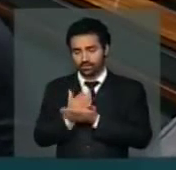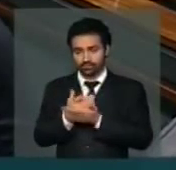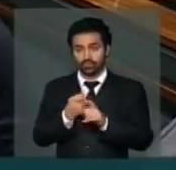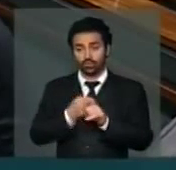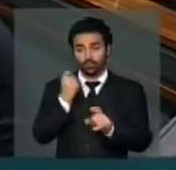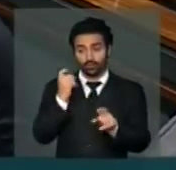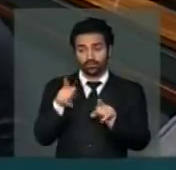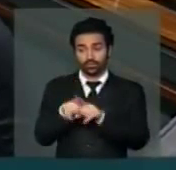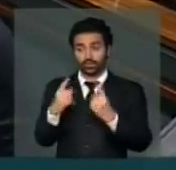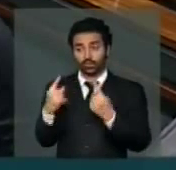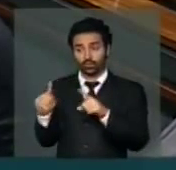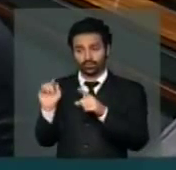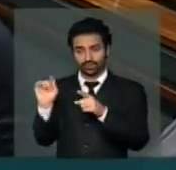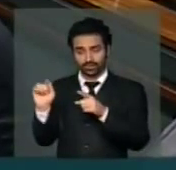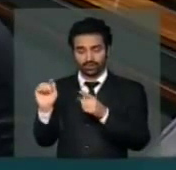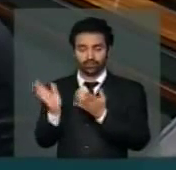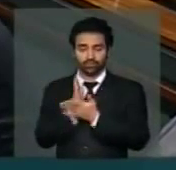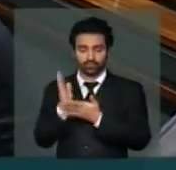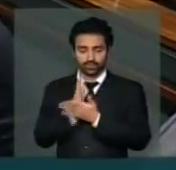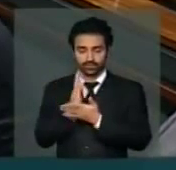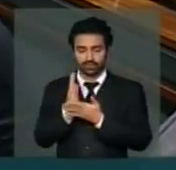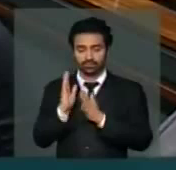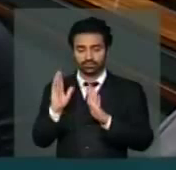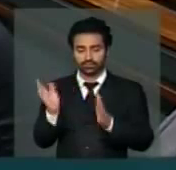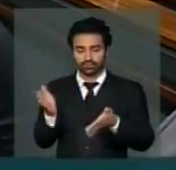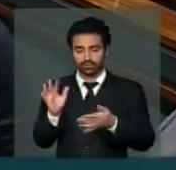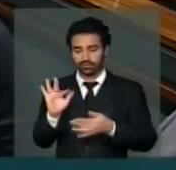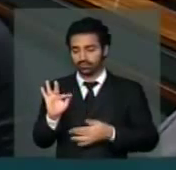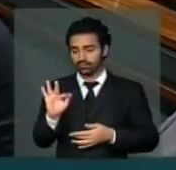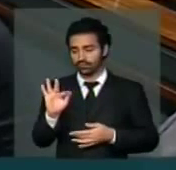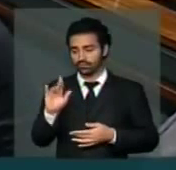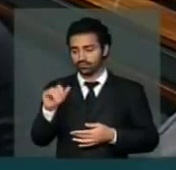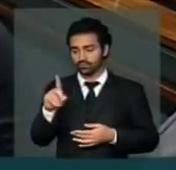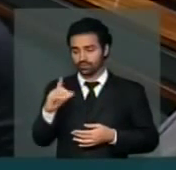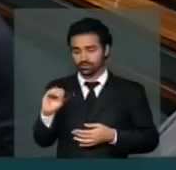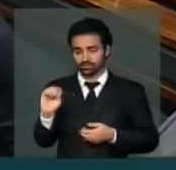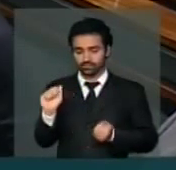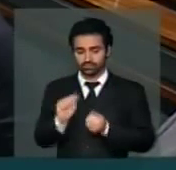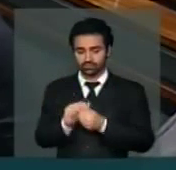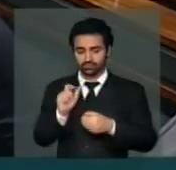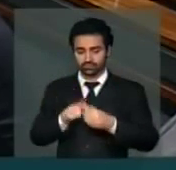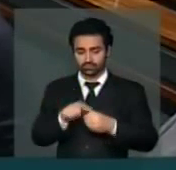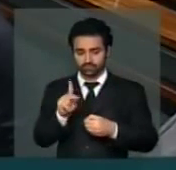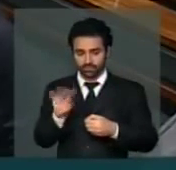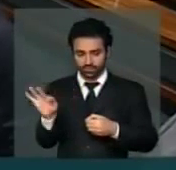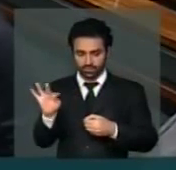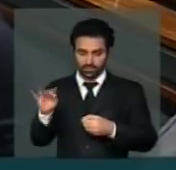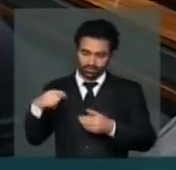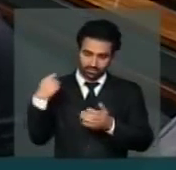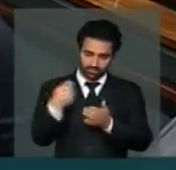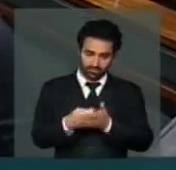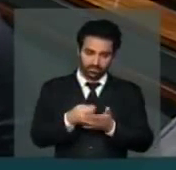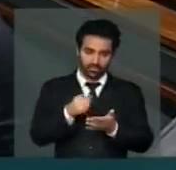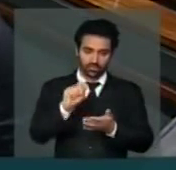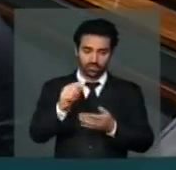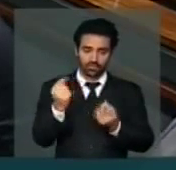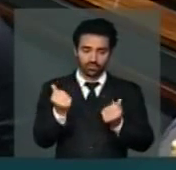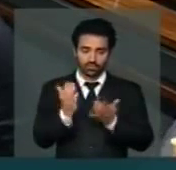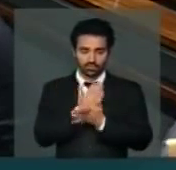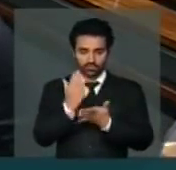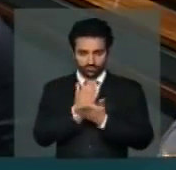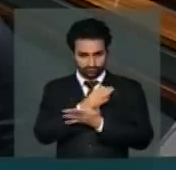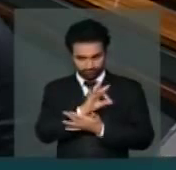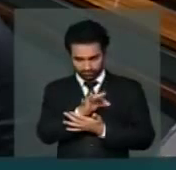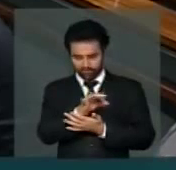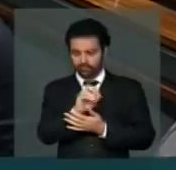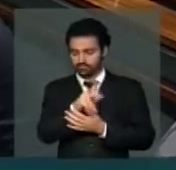corrupção. E foi, parece, patrocinado por uma fundação ligada ao PT, foi isso mesmo? Foi isso mesmo, né? E